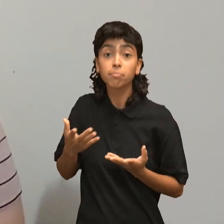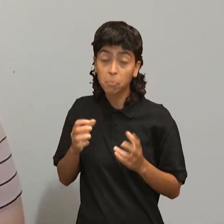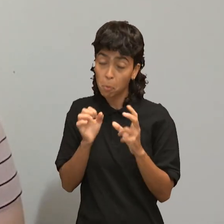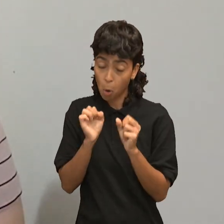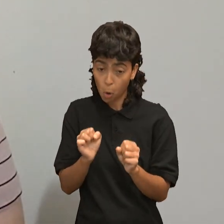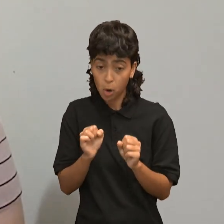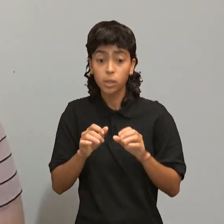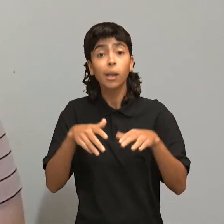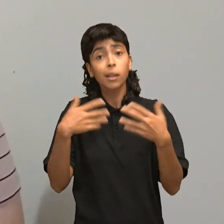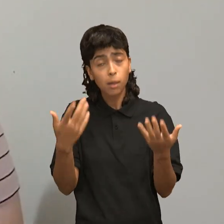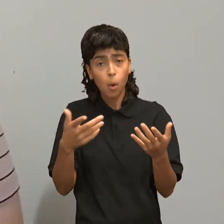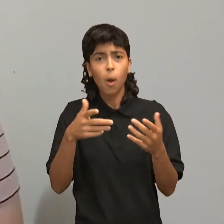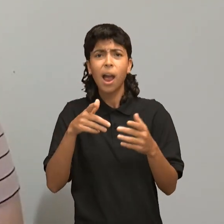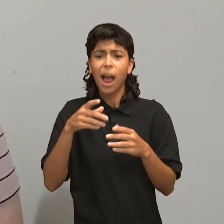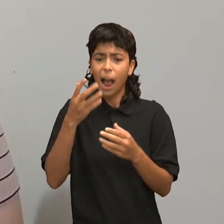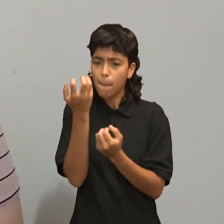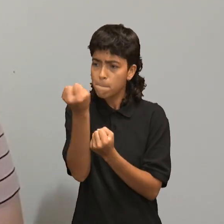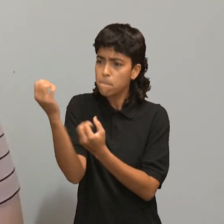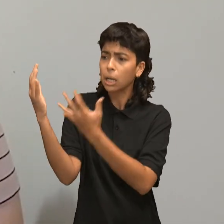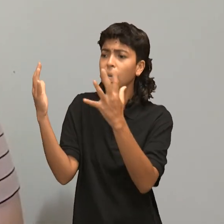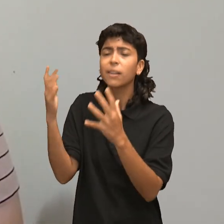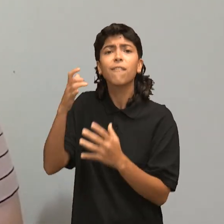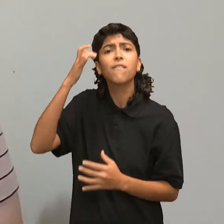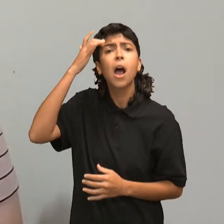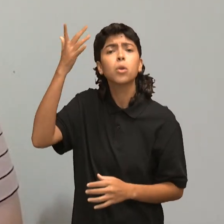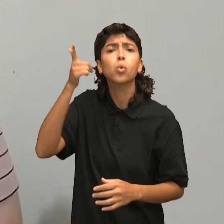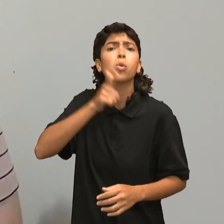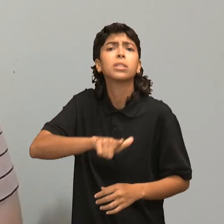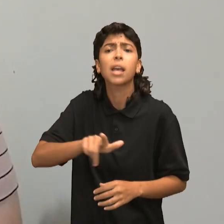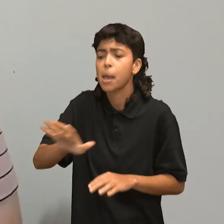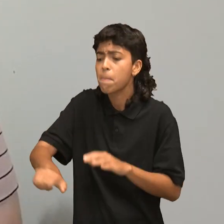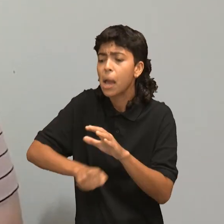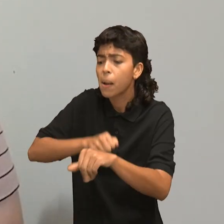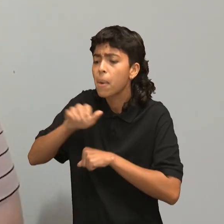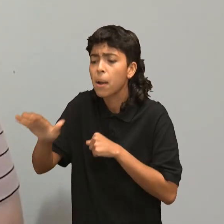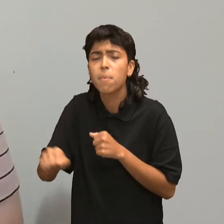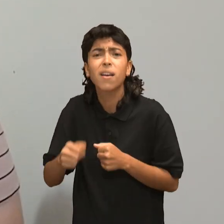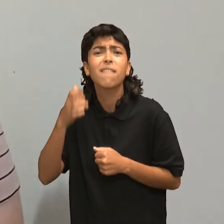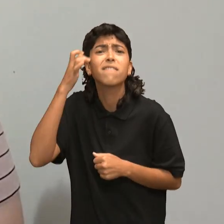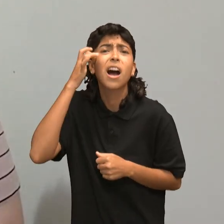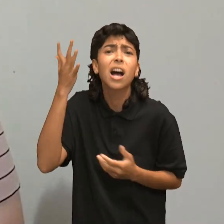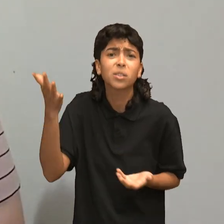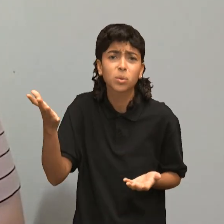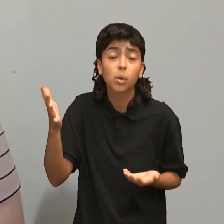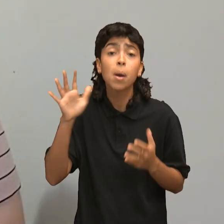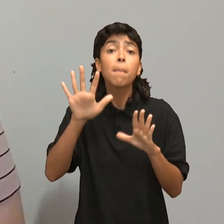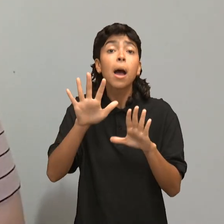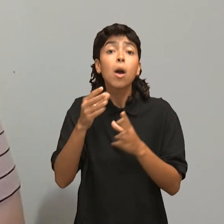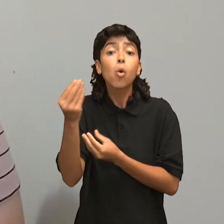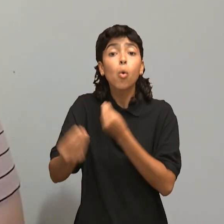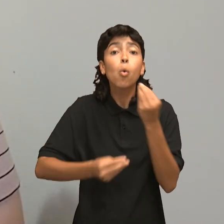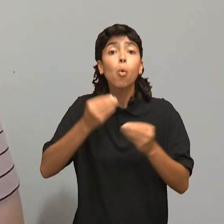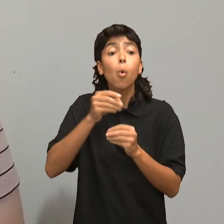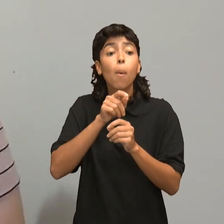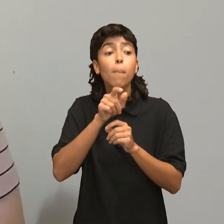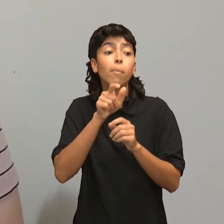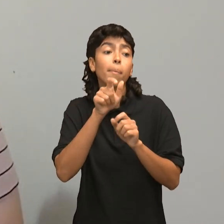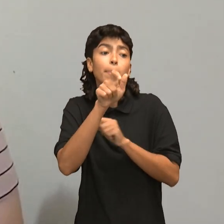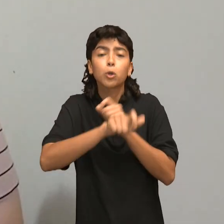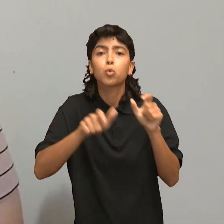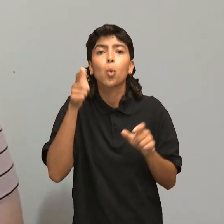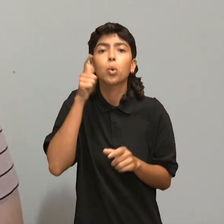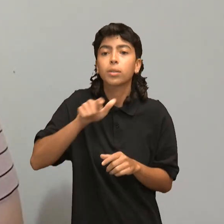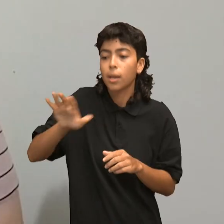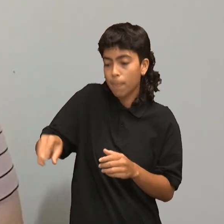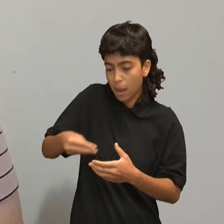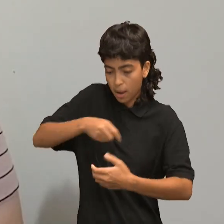há poucos estudos. Então, para que elas possam chegar na mesa da população ou até mesmo para que elas possam ser usadas na indústria, há